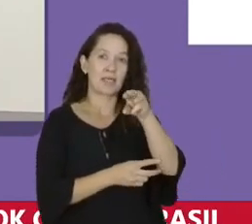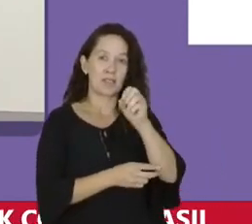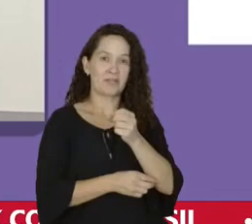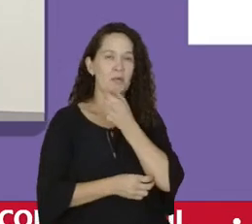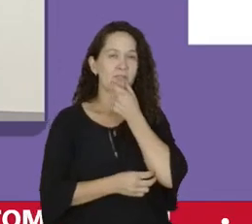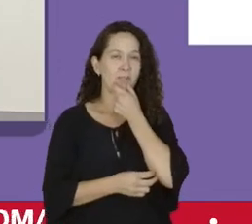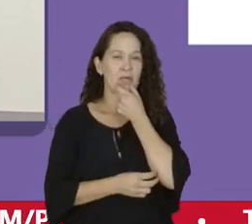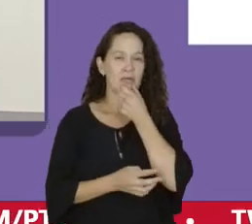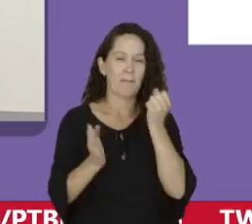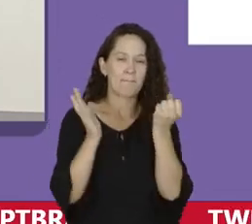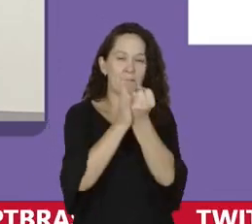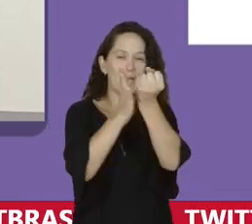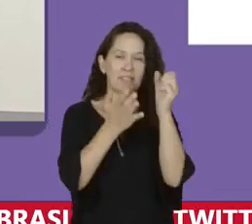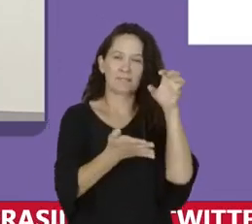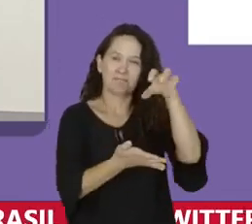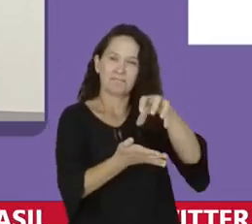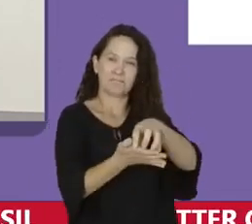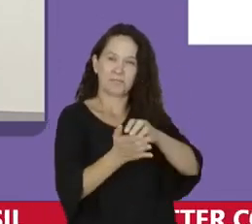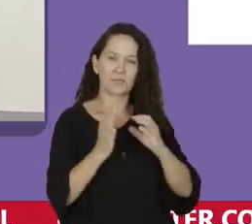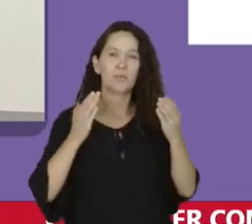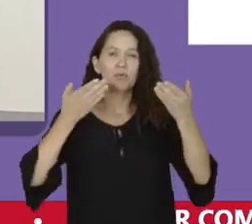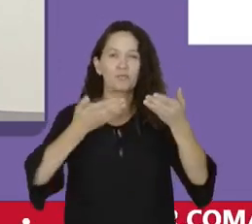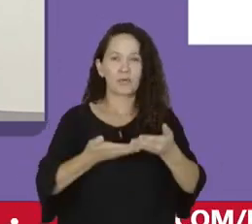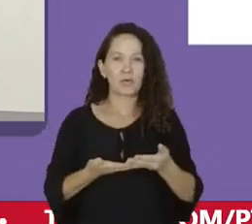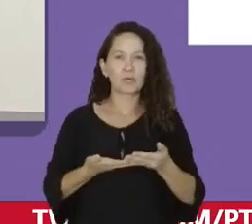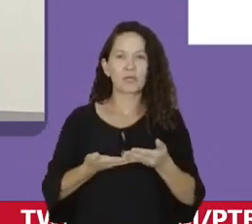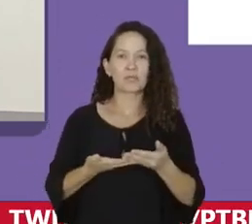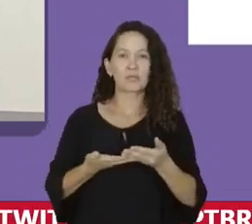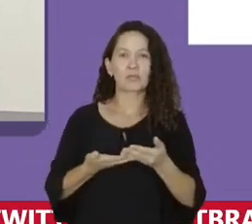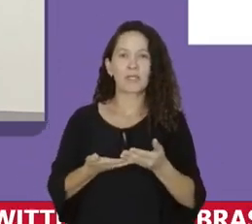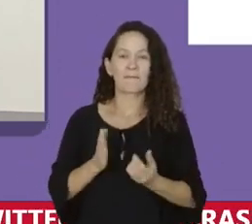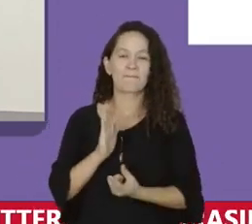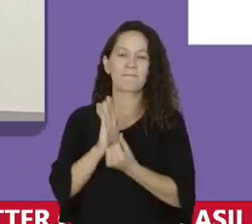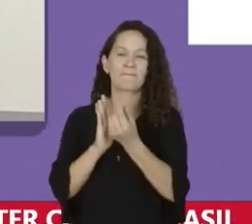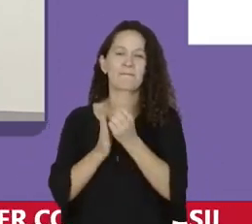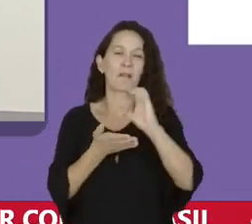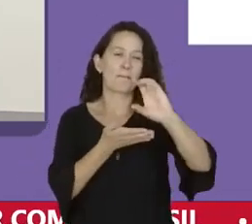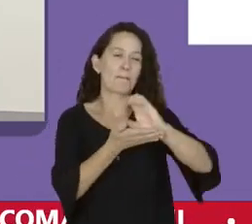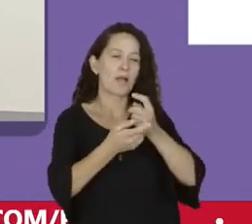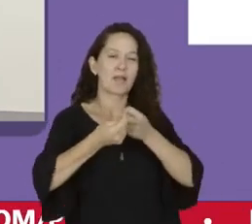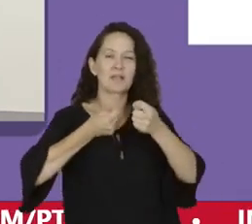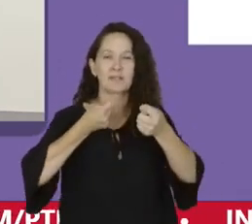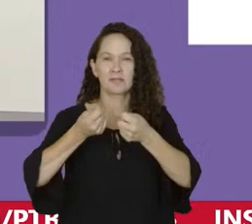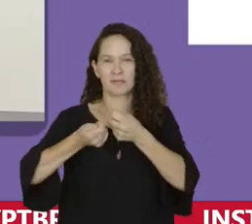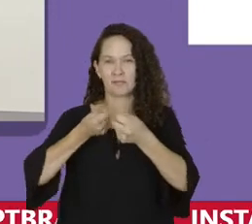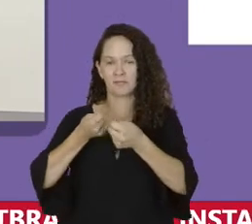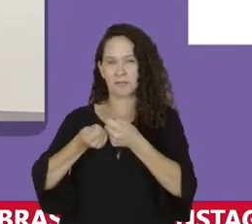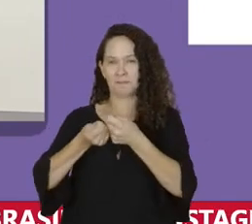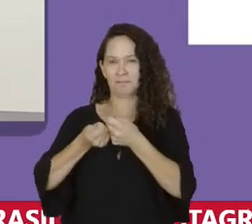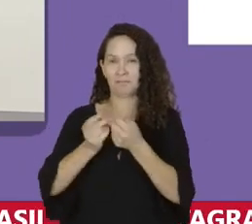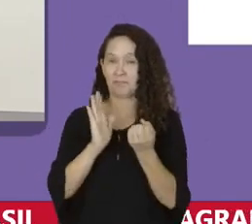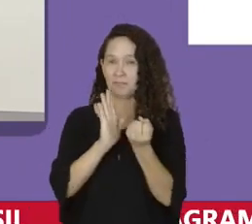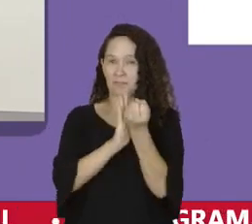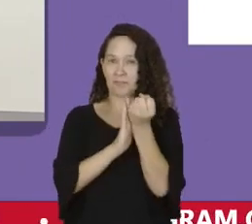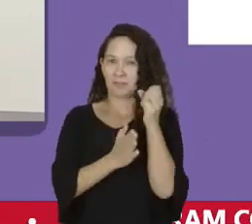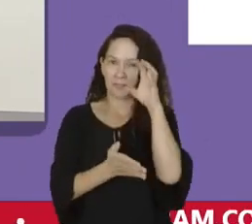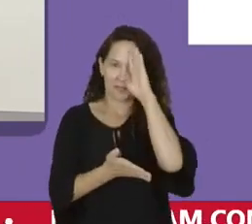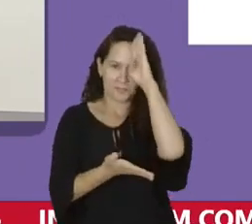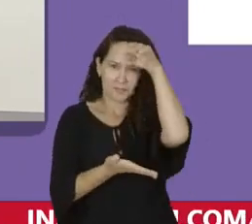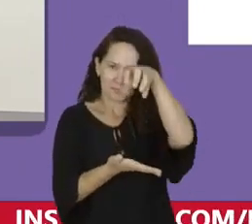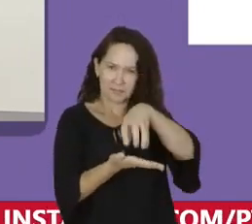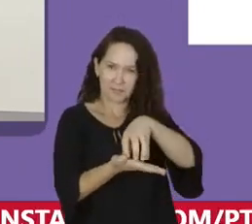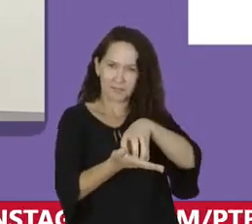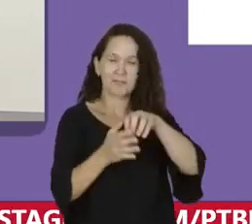tem como marca central uma extraordinária financiarização da economia. Esta marca